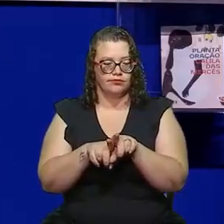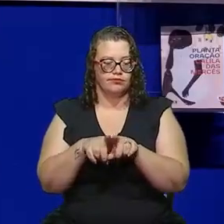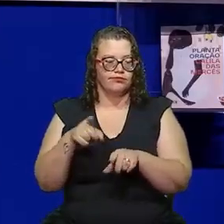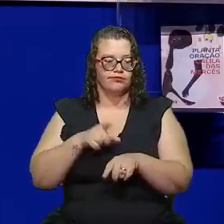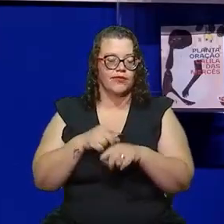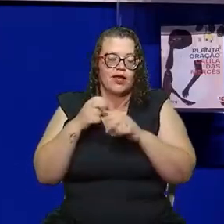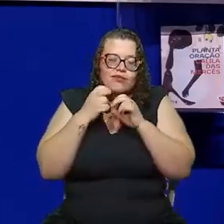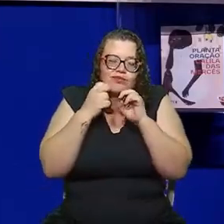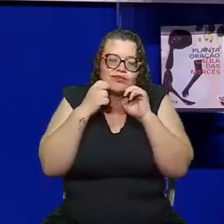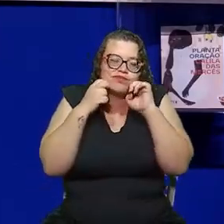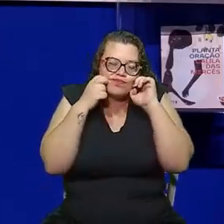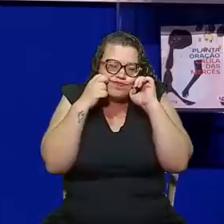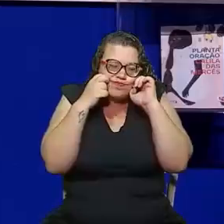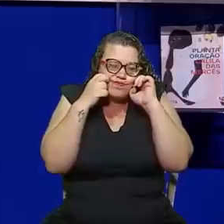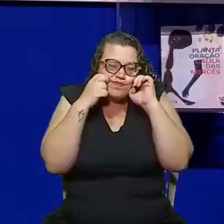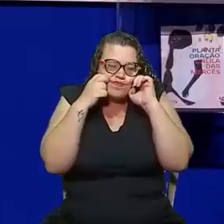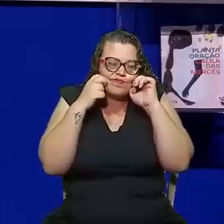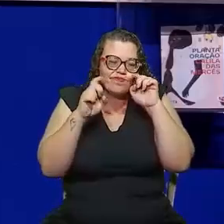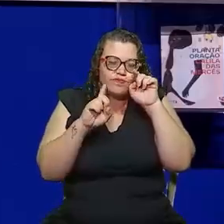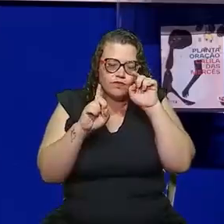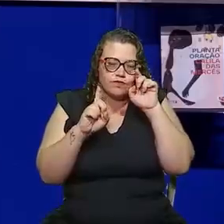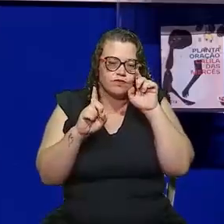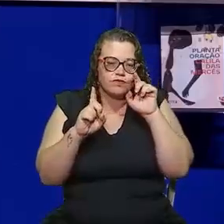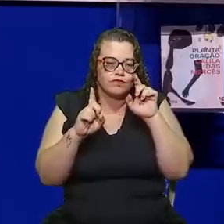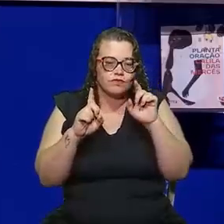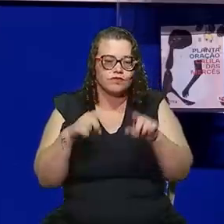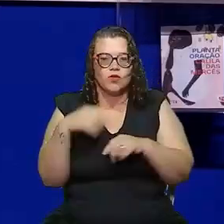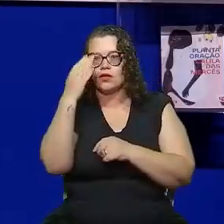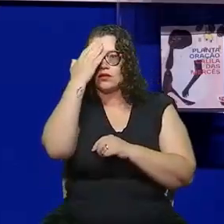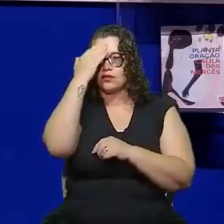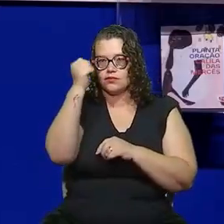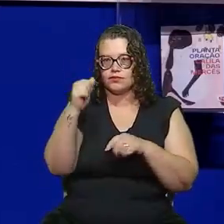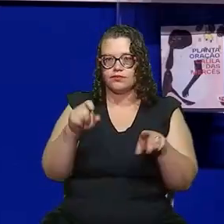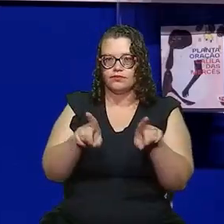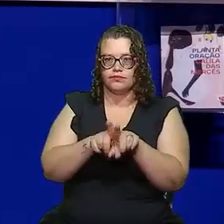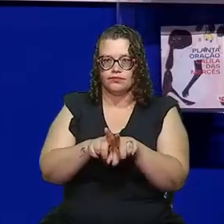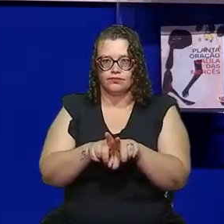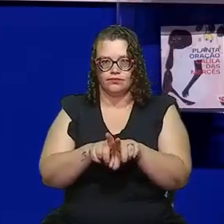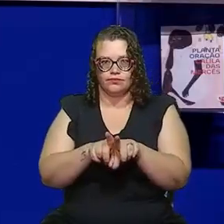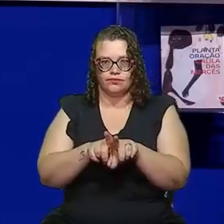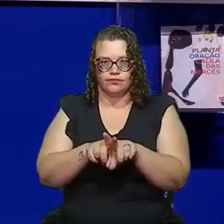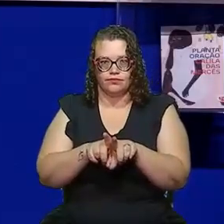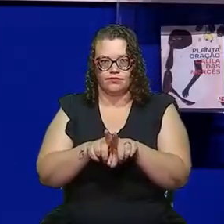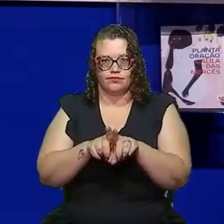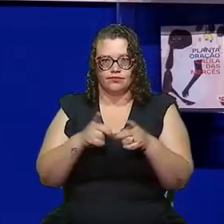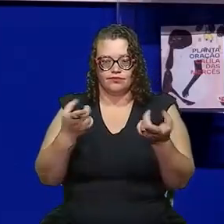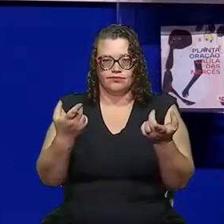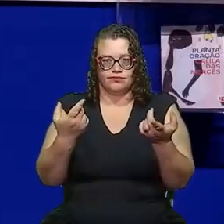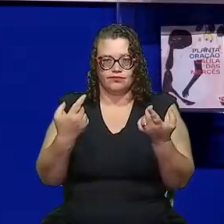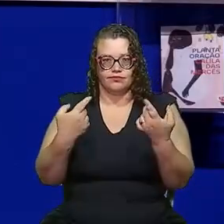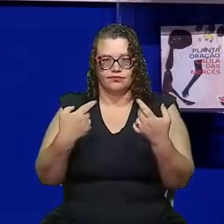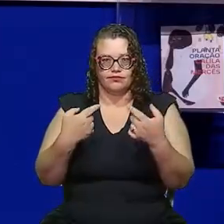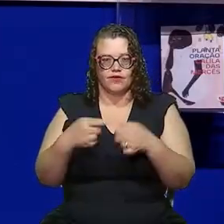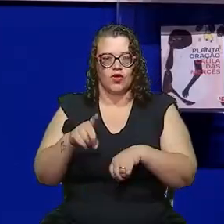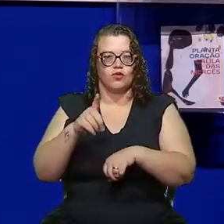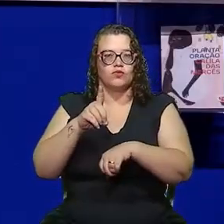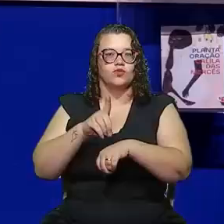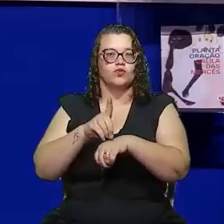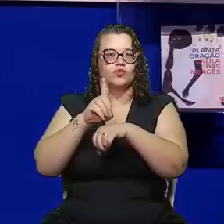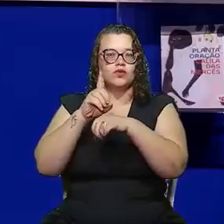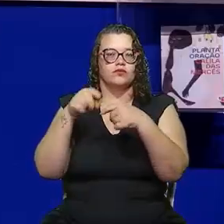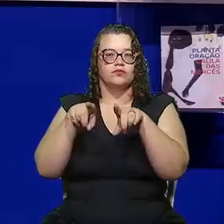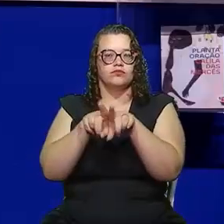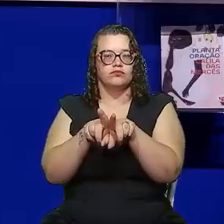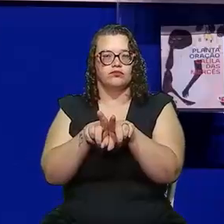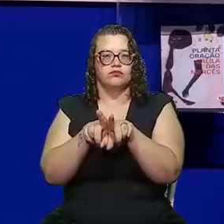ficar envergonhado com a nossa sabedoria. Eu voltei para o doutorado em